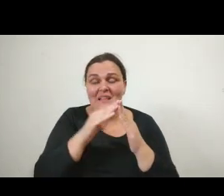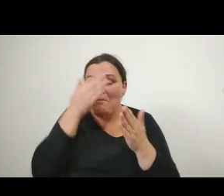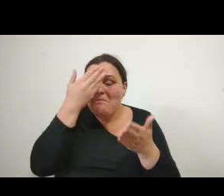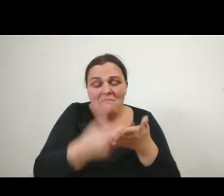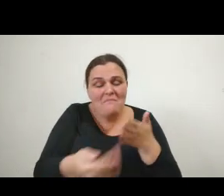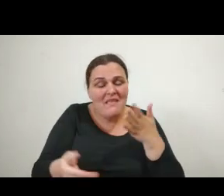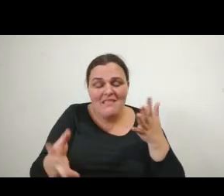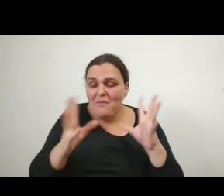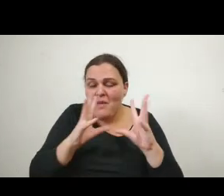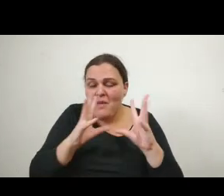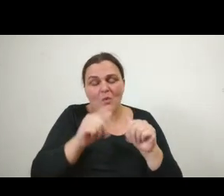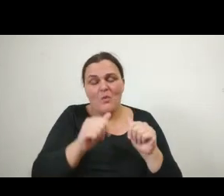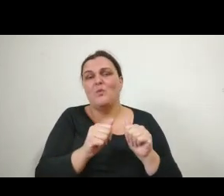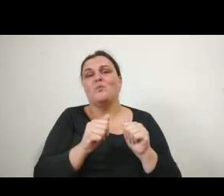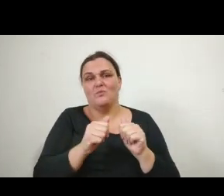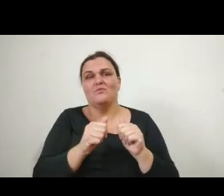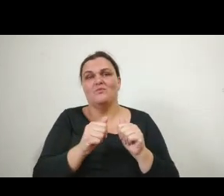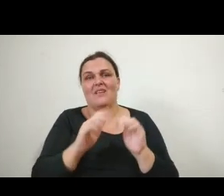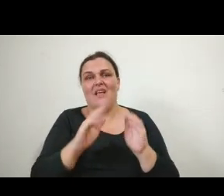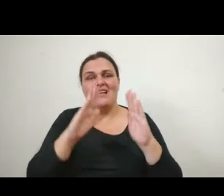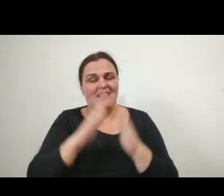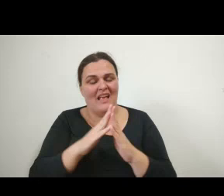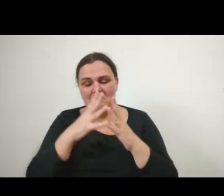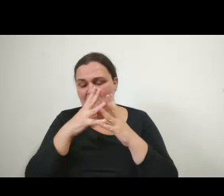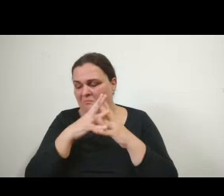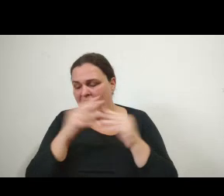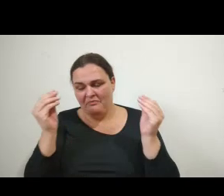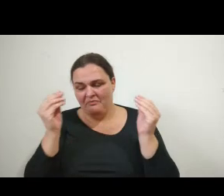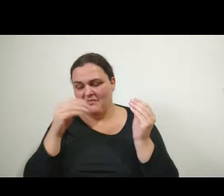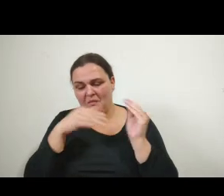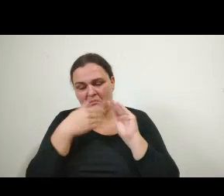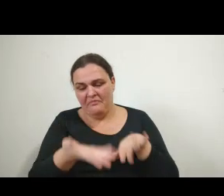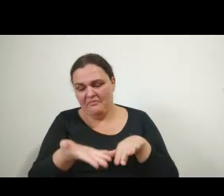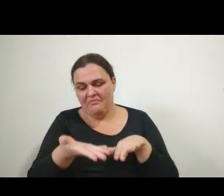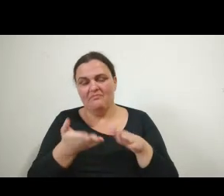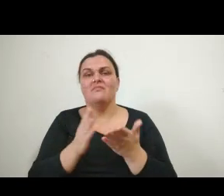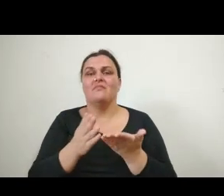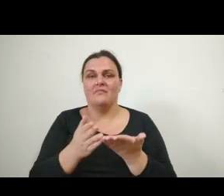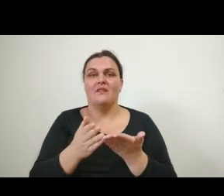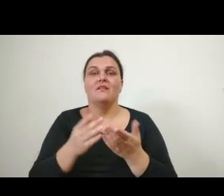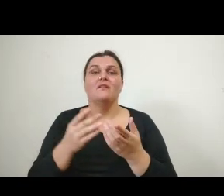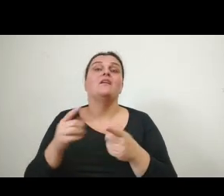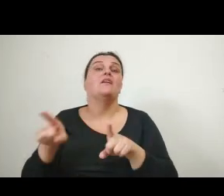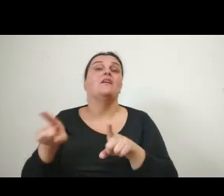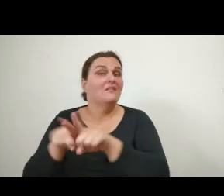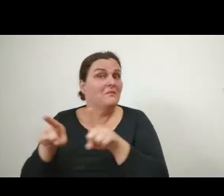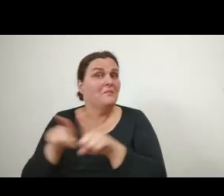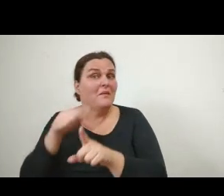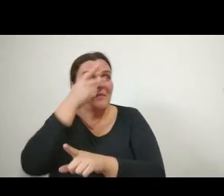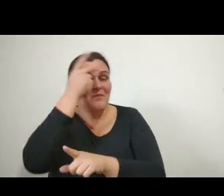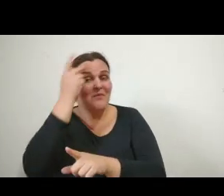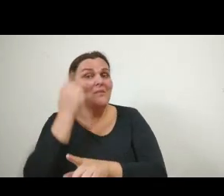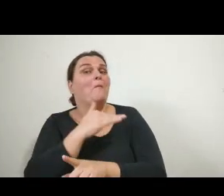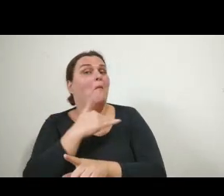né? Desalojadas ou desabrigadas, além, logicamente, né? Das mortes que aconteceram.